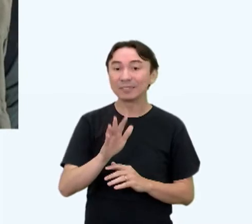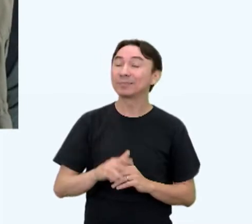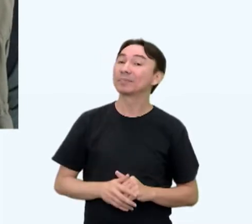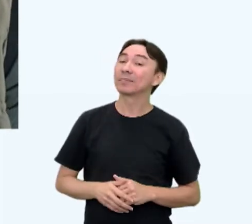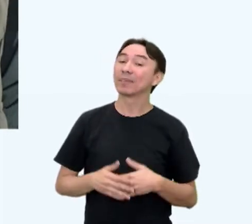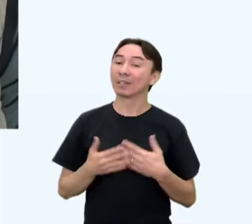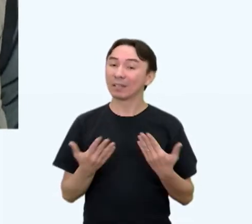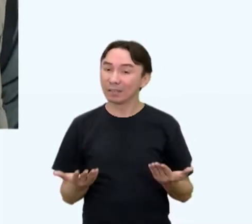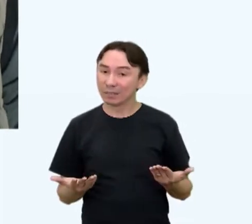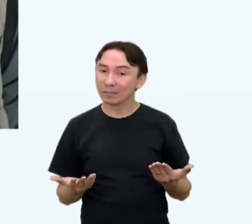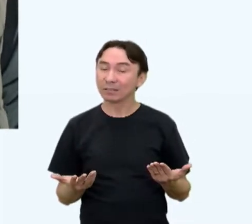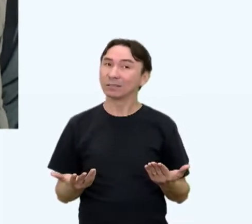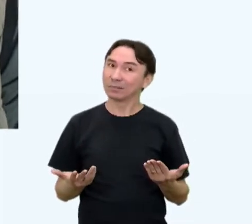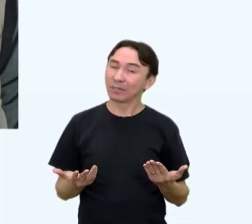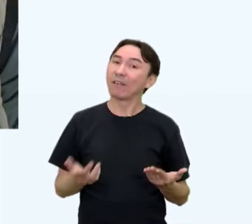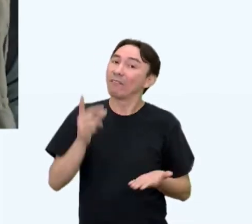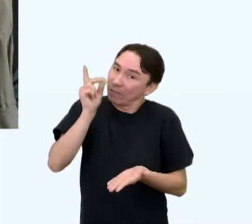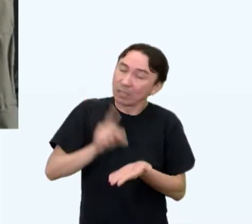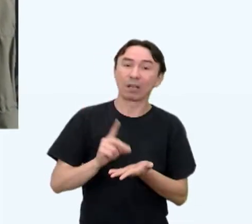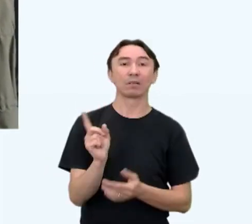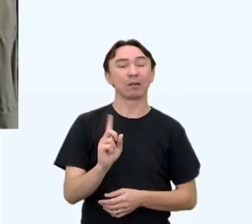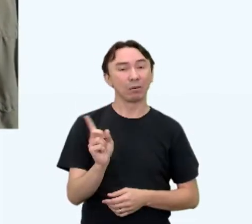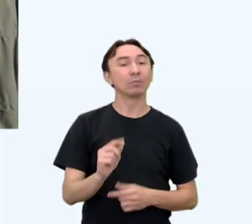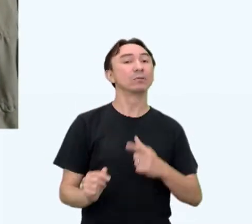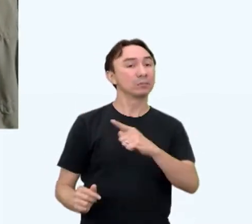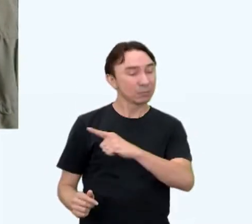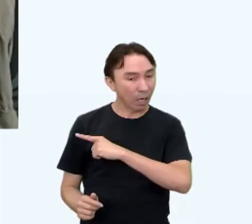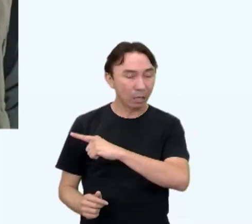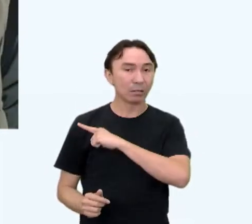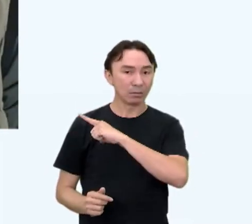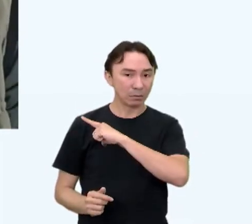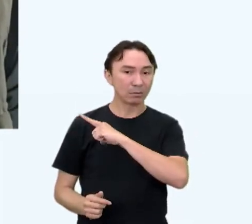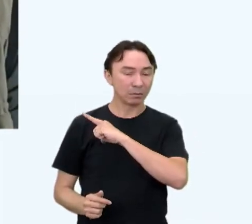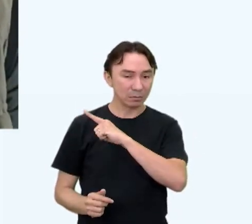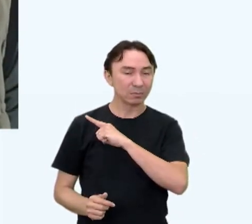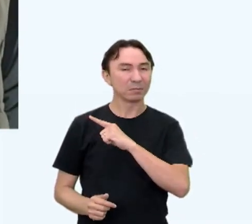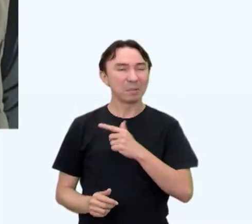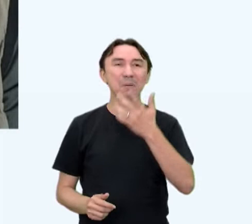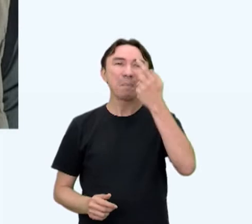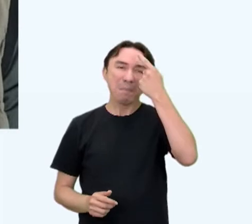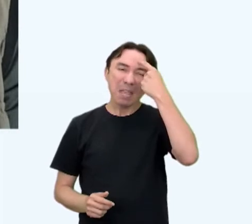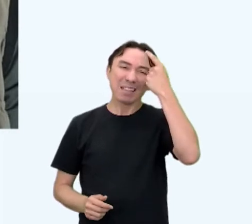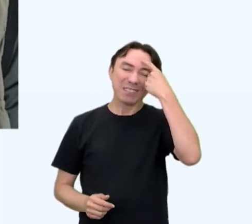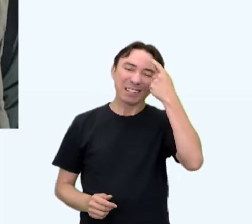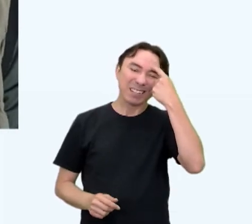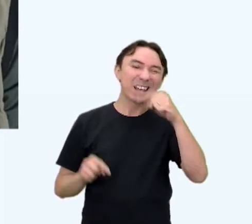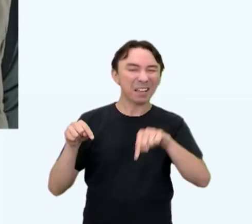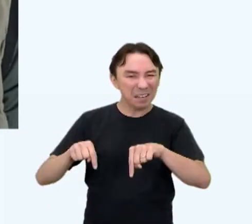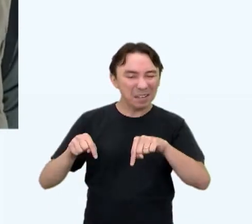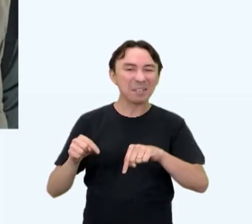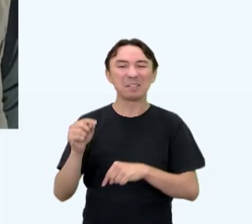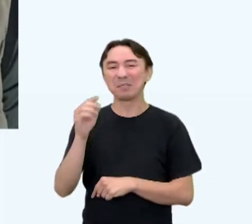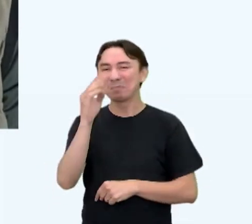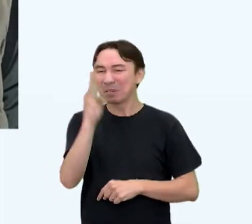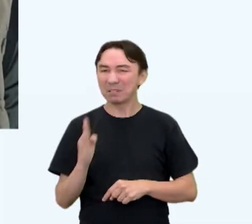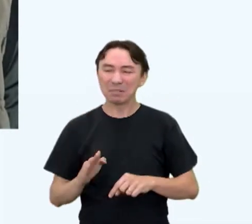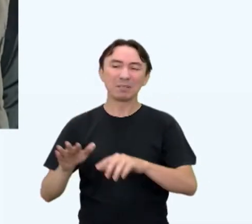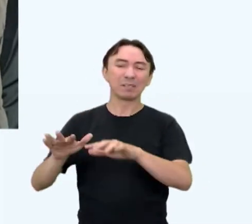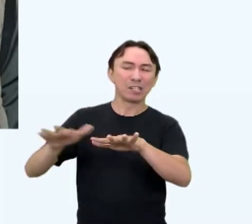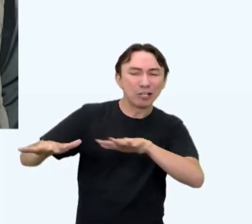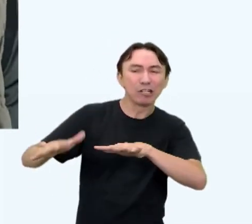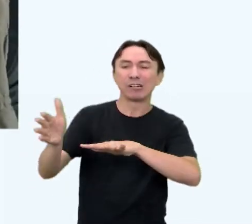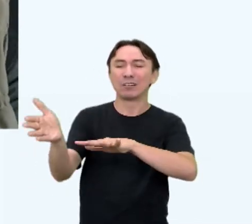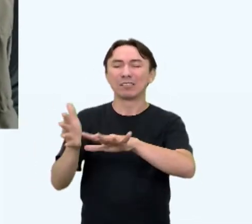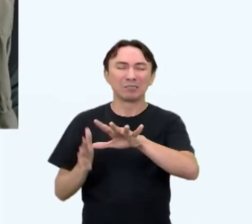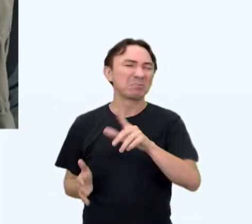isso não é a realidade, e muitas vezes, devido a essa visão que se tem em relação aos terremotos no Brasil,